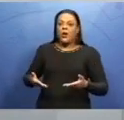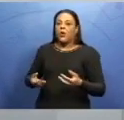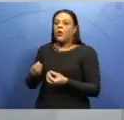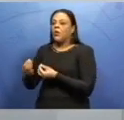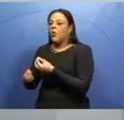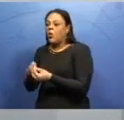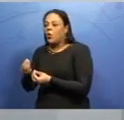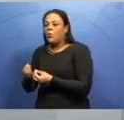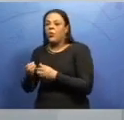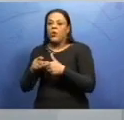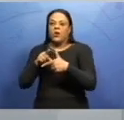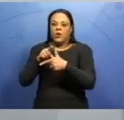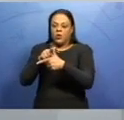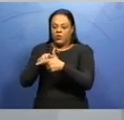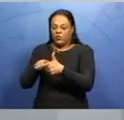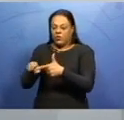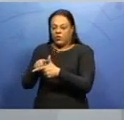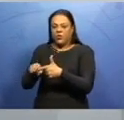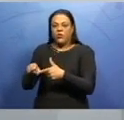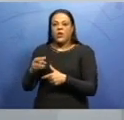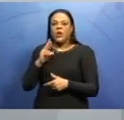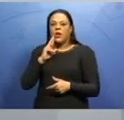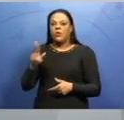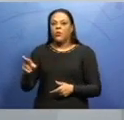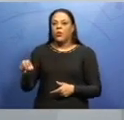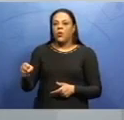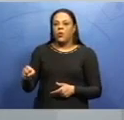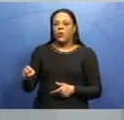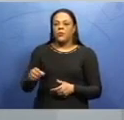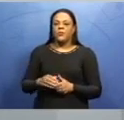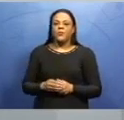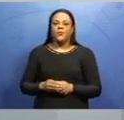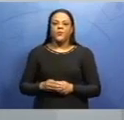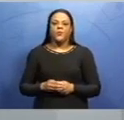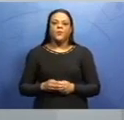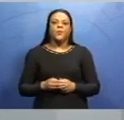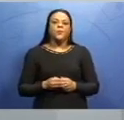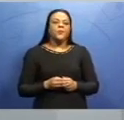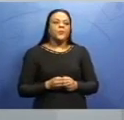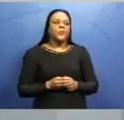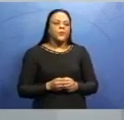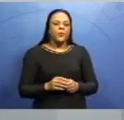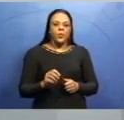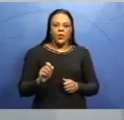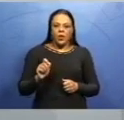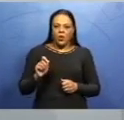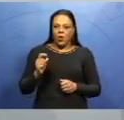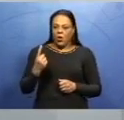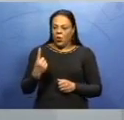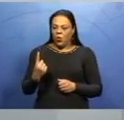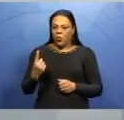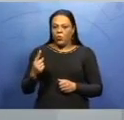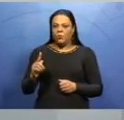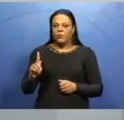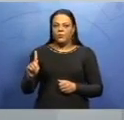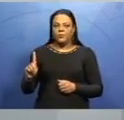eu dividi, deram 8. Vamos praticar mais um pouco? 1 quilograma é igual